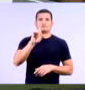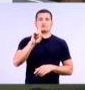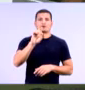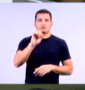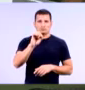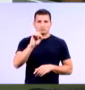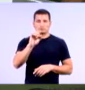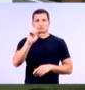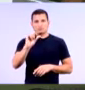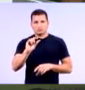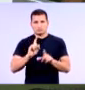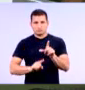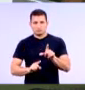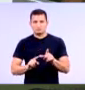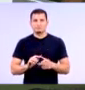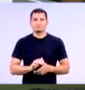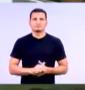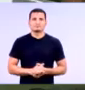também, né?